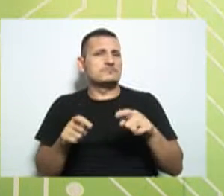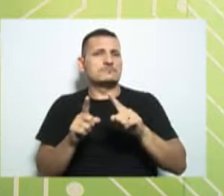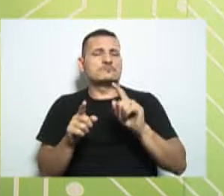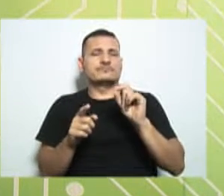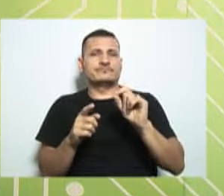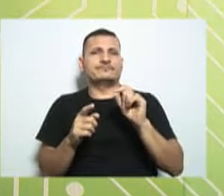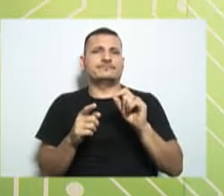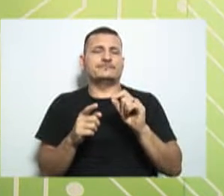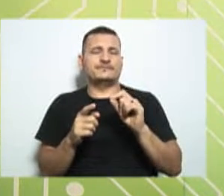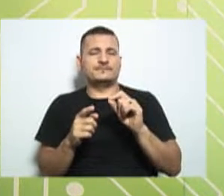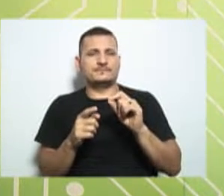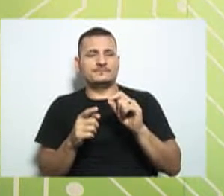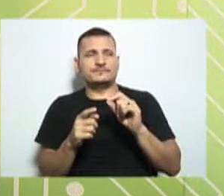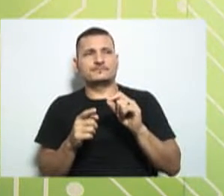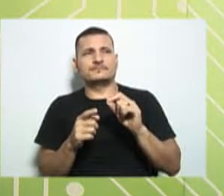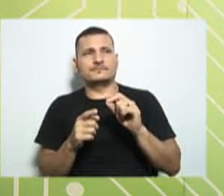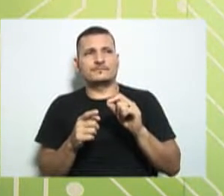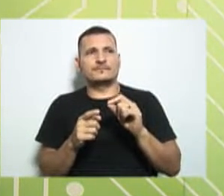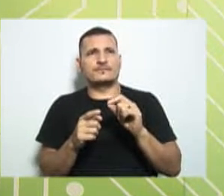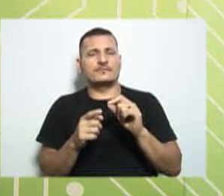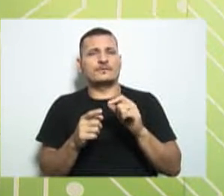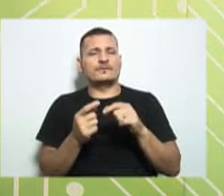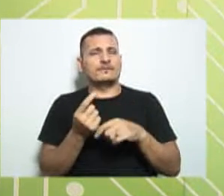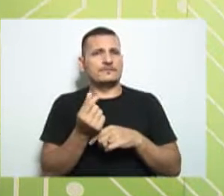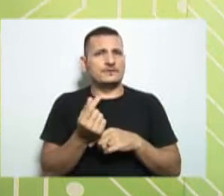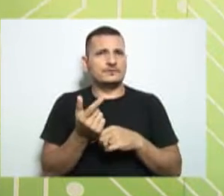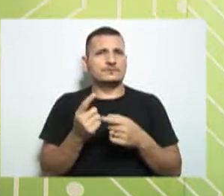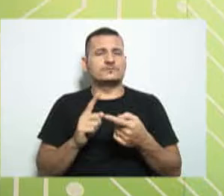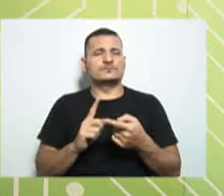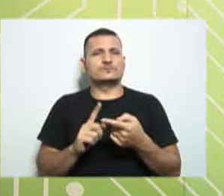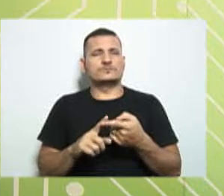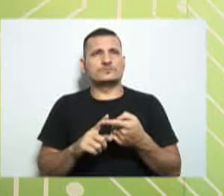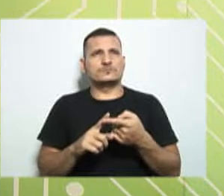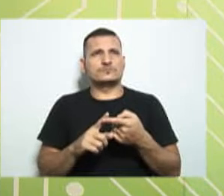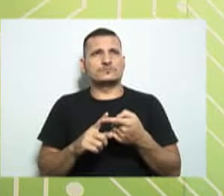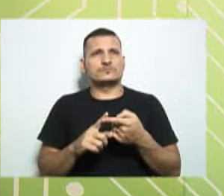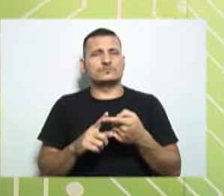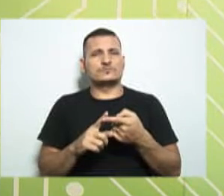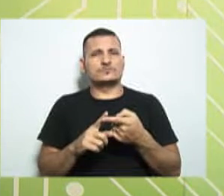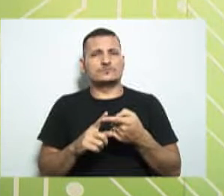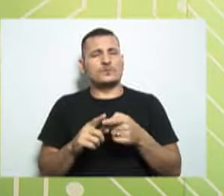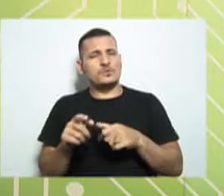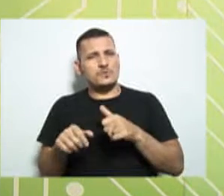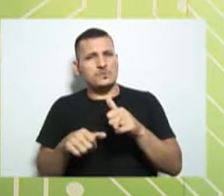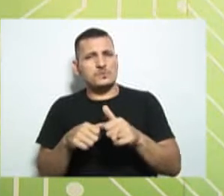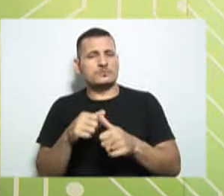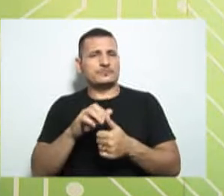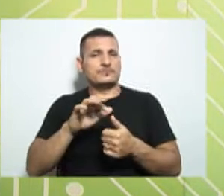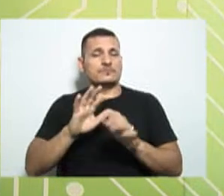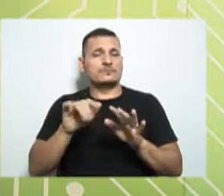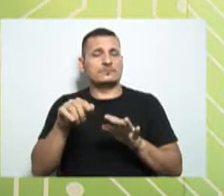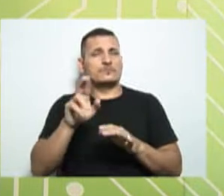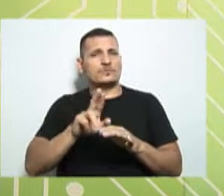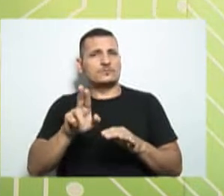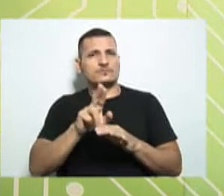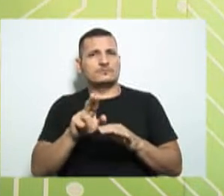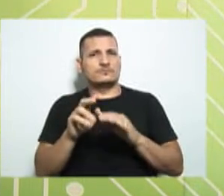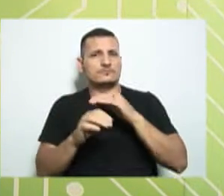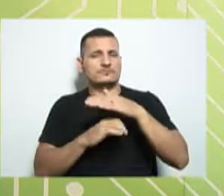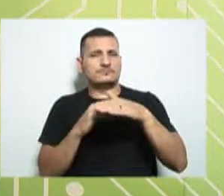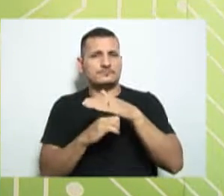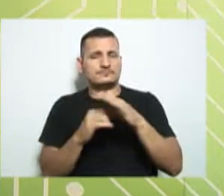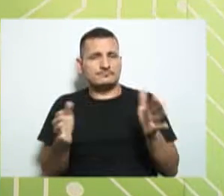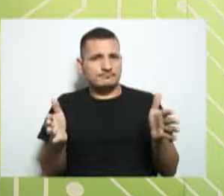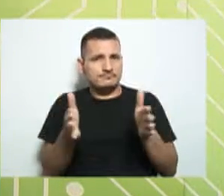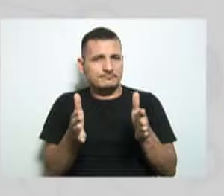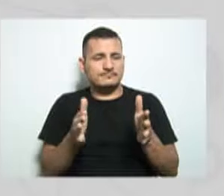ter essa questão de formação de preço tão grande. Então, ele é muito utilizado mesmo para empresas de pequeno e médio porte. Vamos